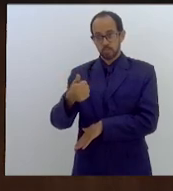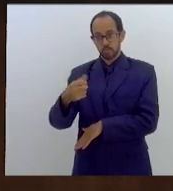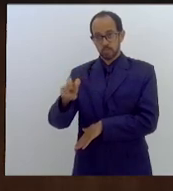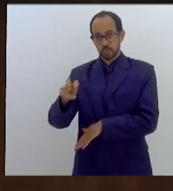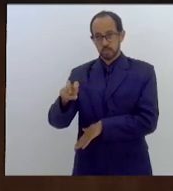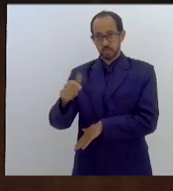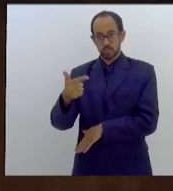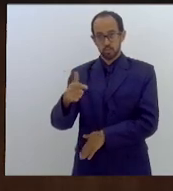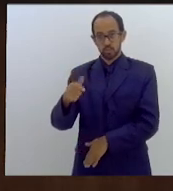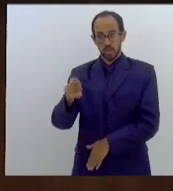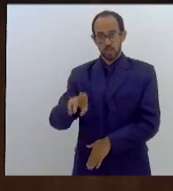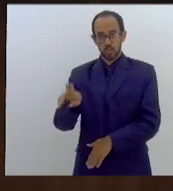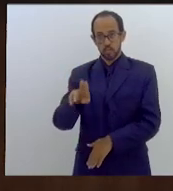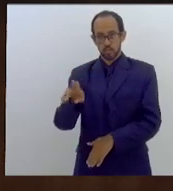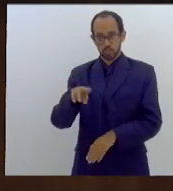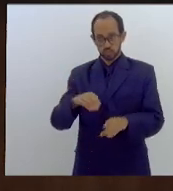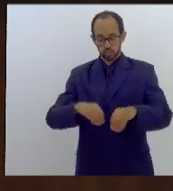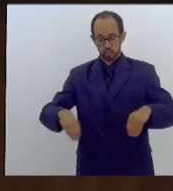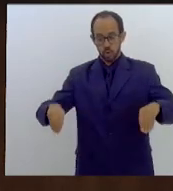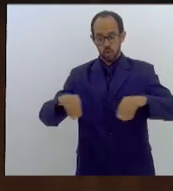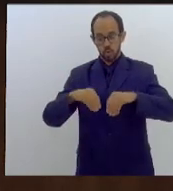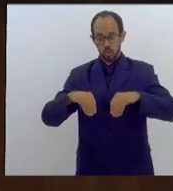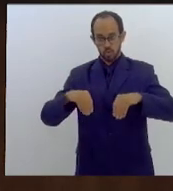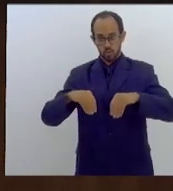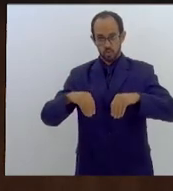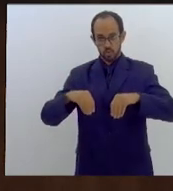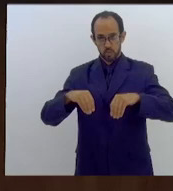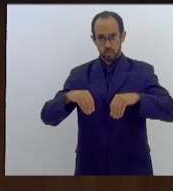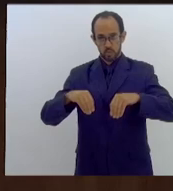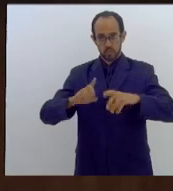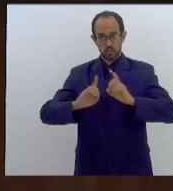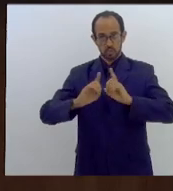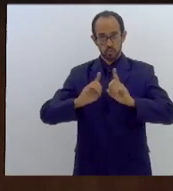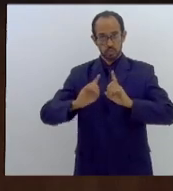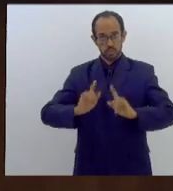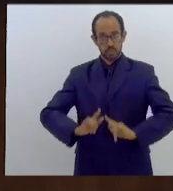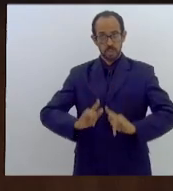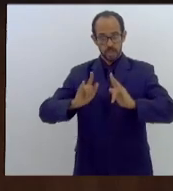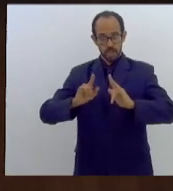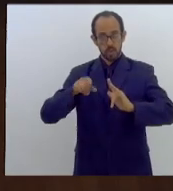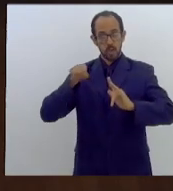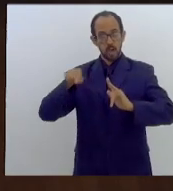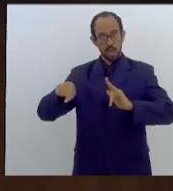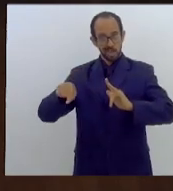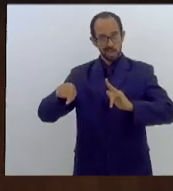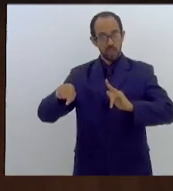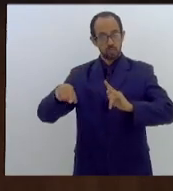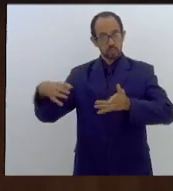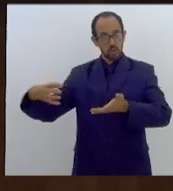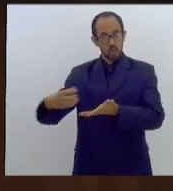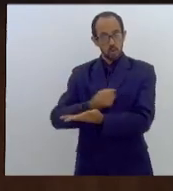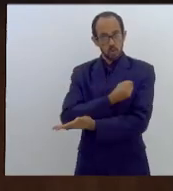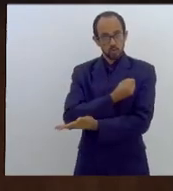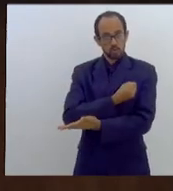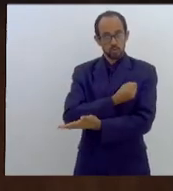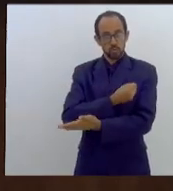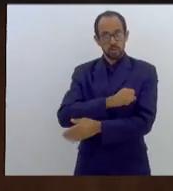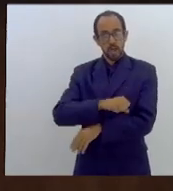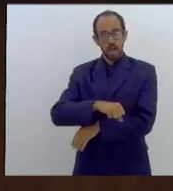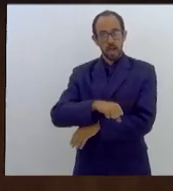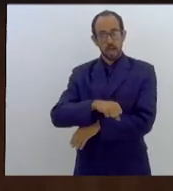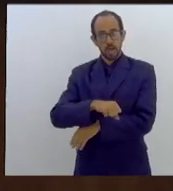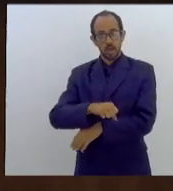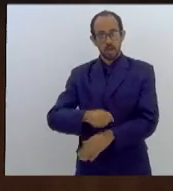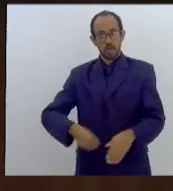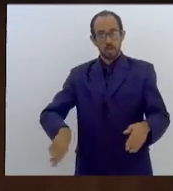solo. Botar esse terreno em discussão é você usurpar o erário. Porque um imóvel que não